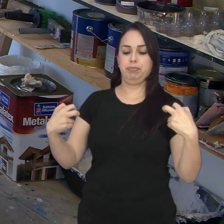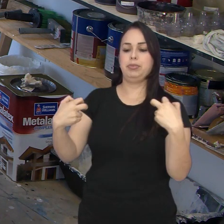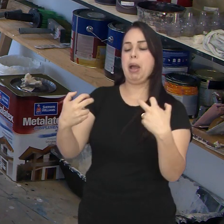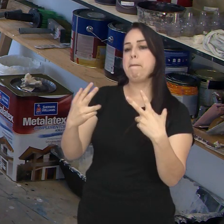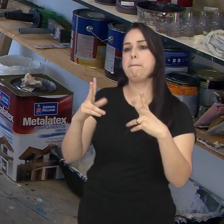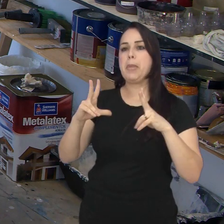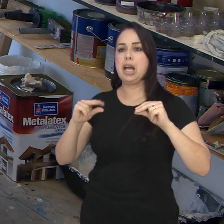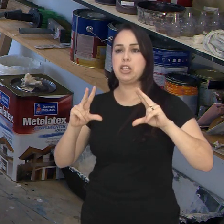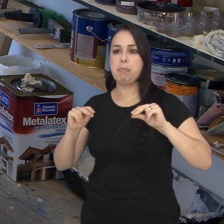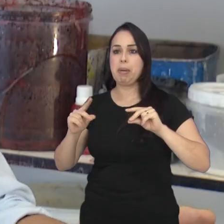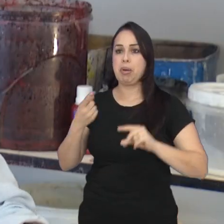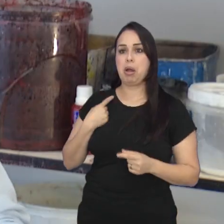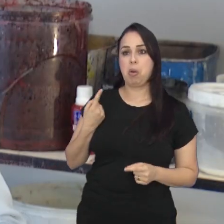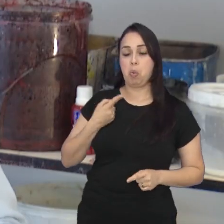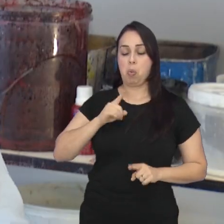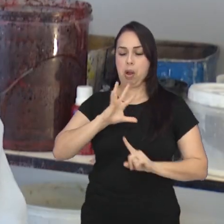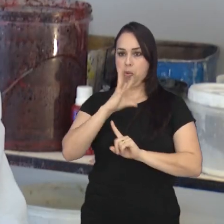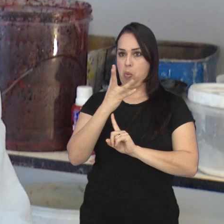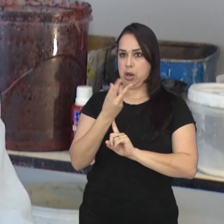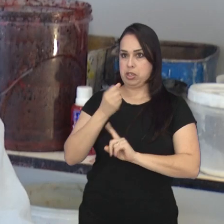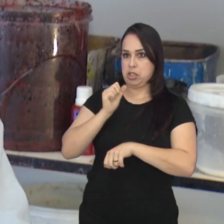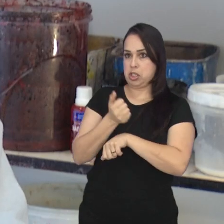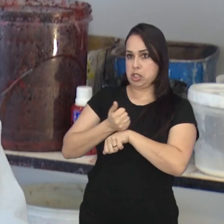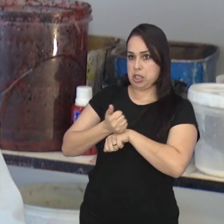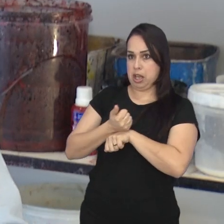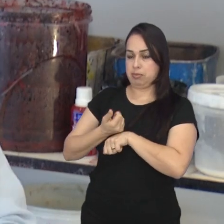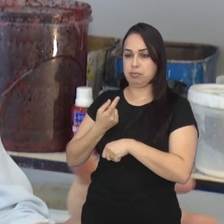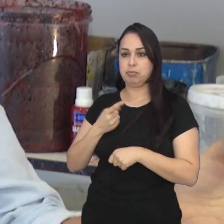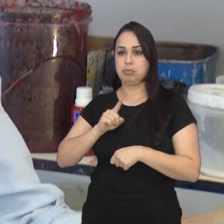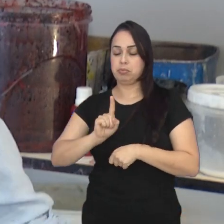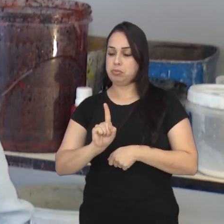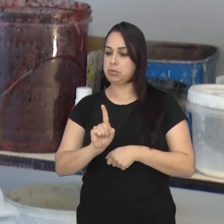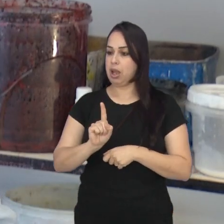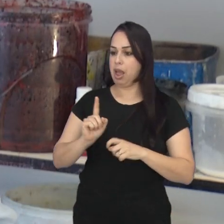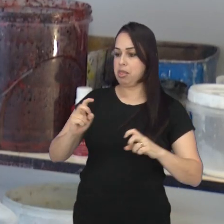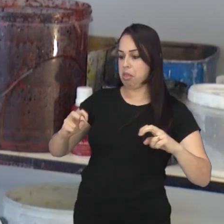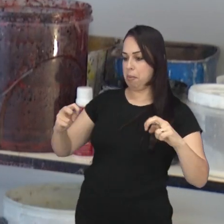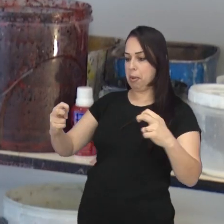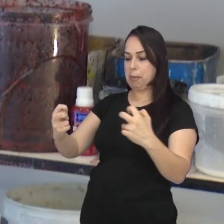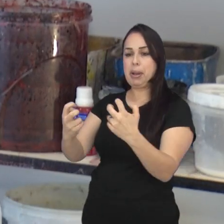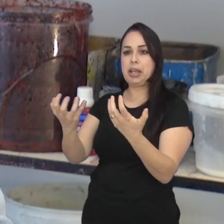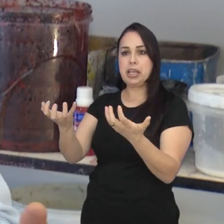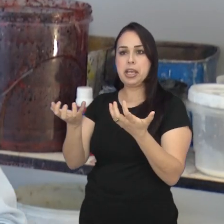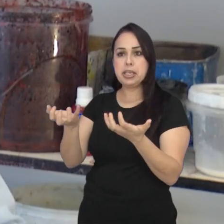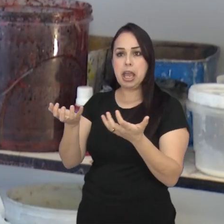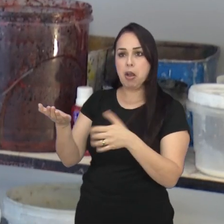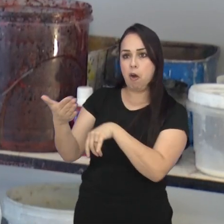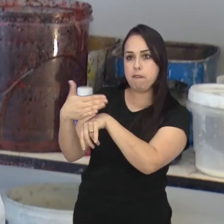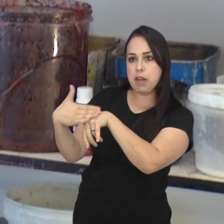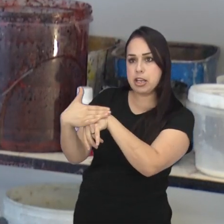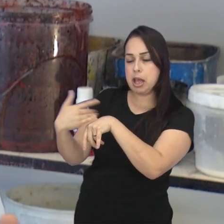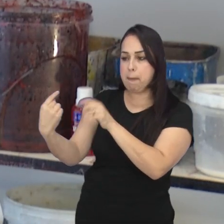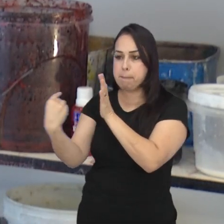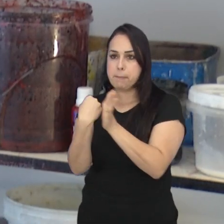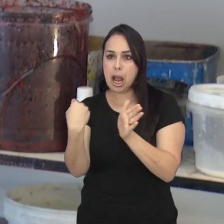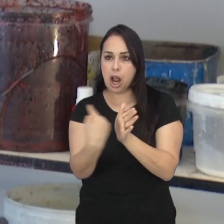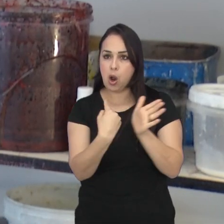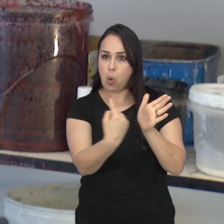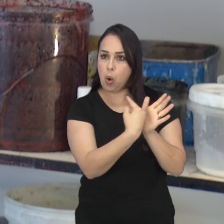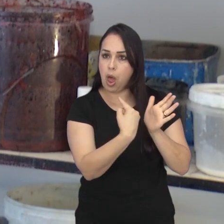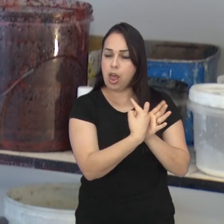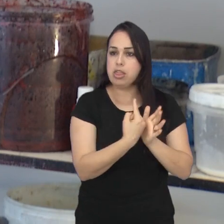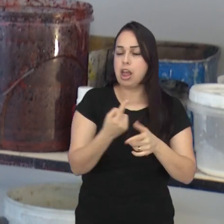que ele faz. Então o artista vai lá e ele recebe as pessoas que gostariam de ir lá conversar com ele,